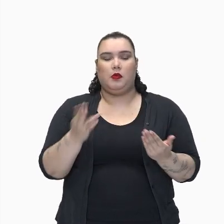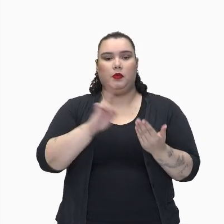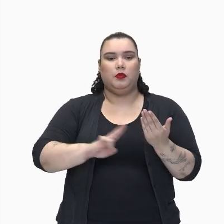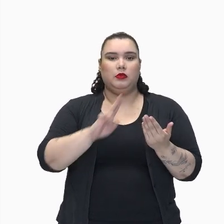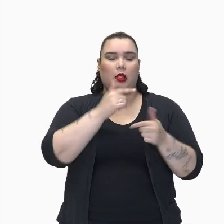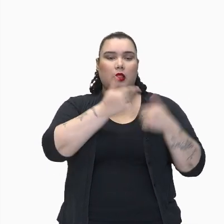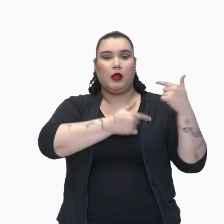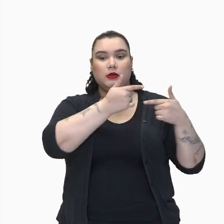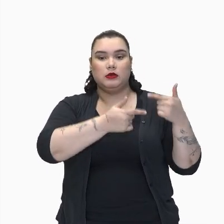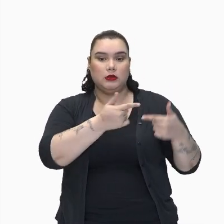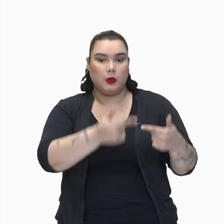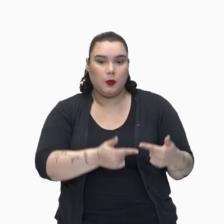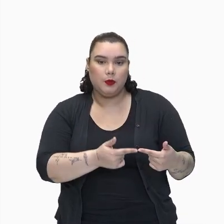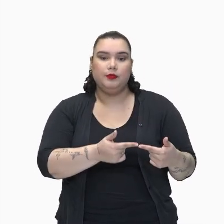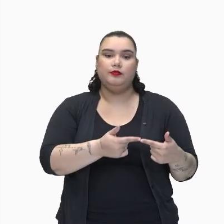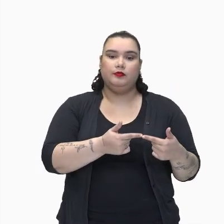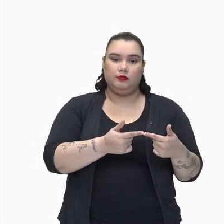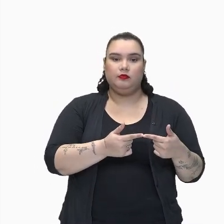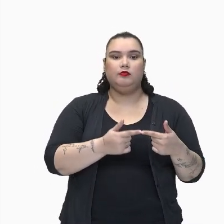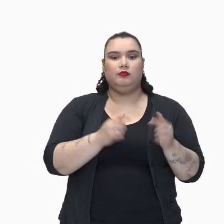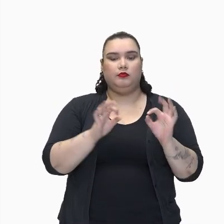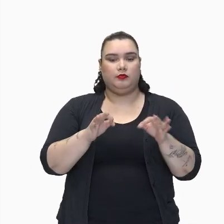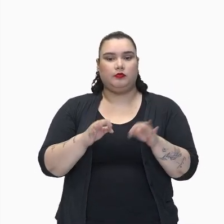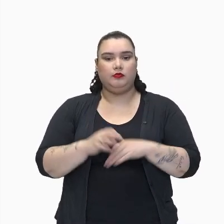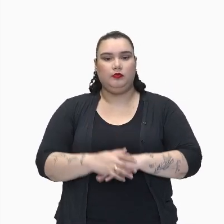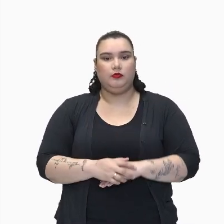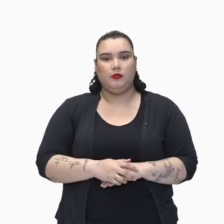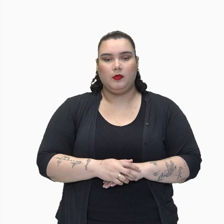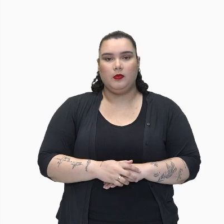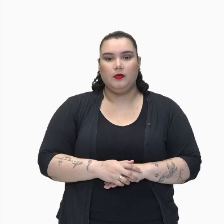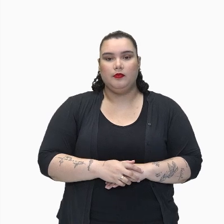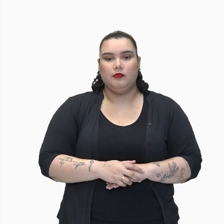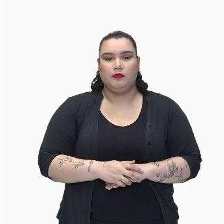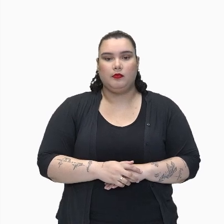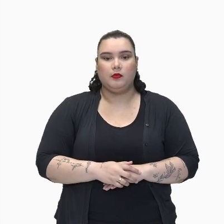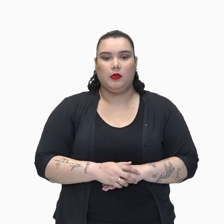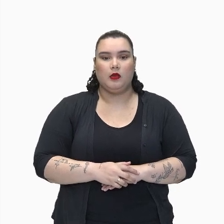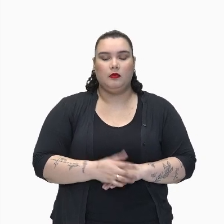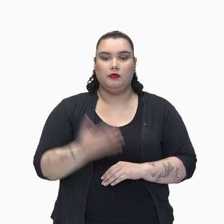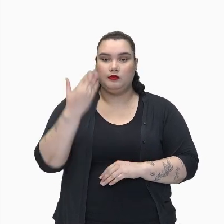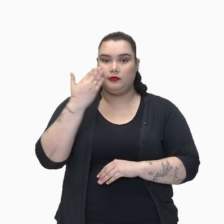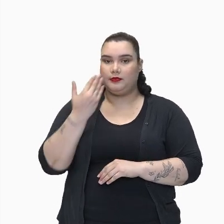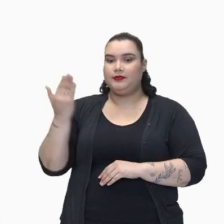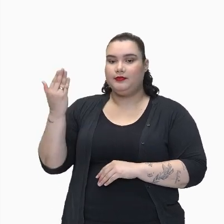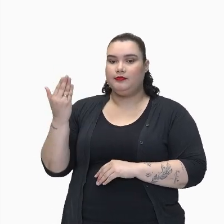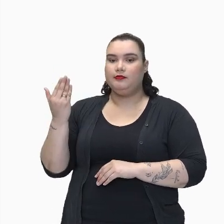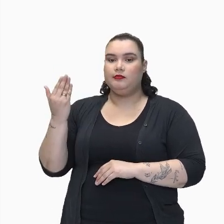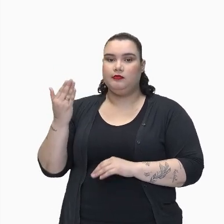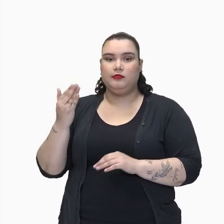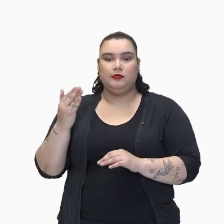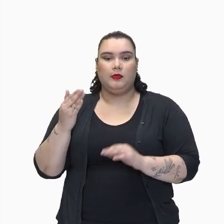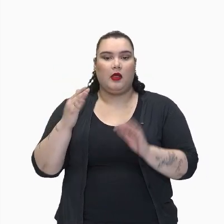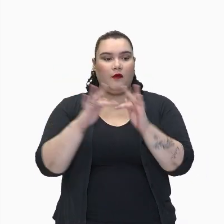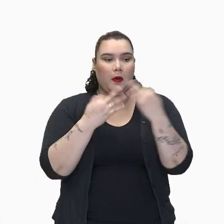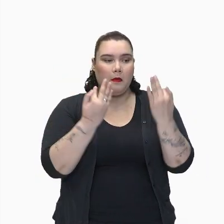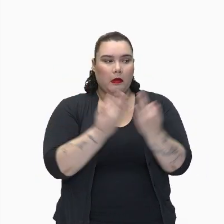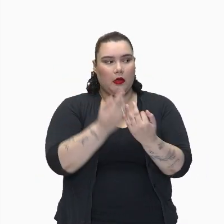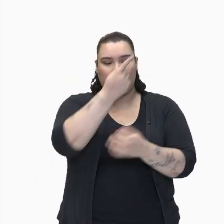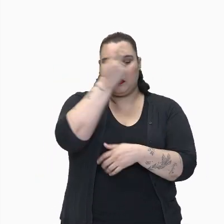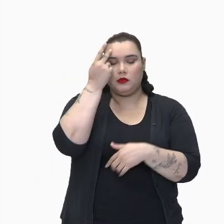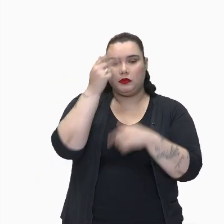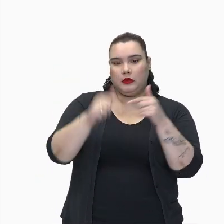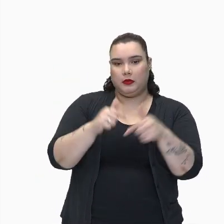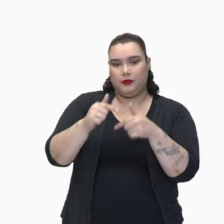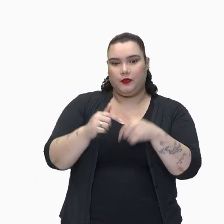que são consideradas tradicionais e de mão de obra que geralmente reúne ali as pessoas da família, tá?